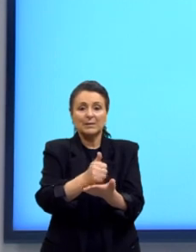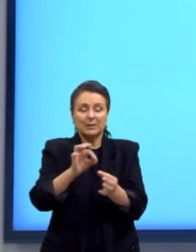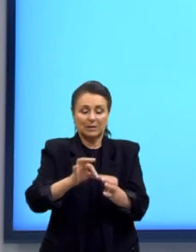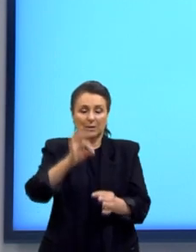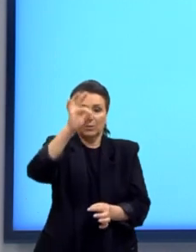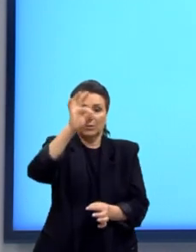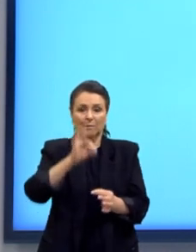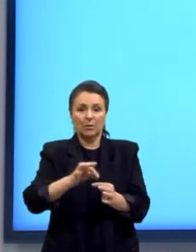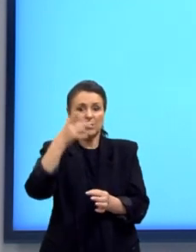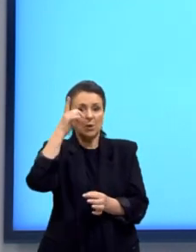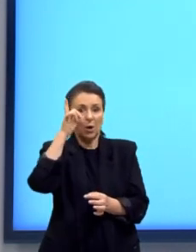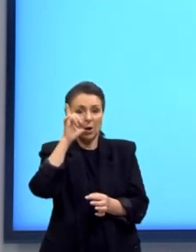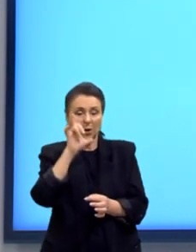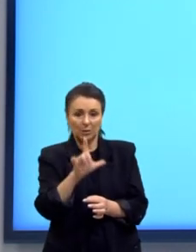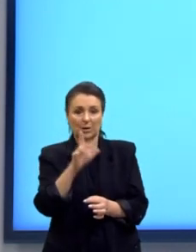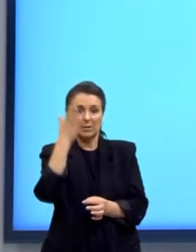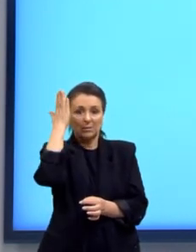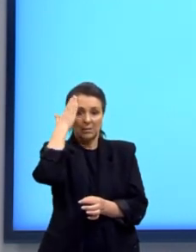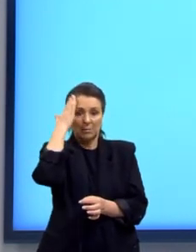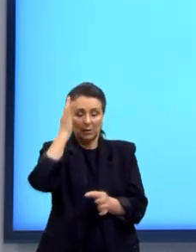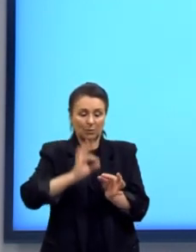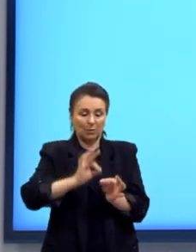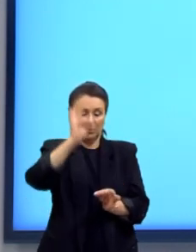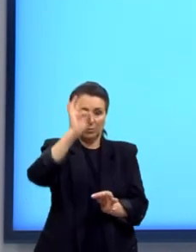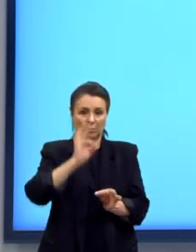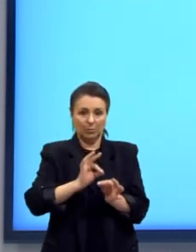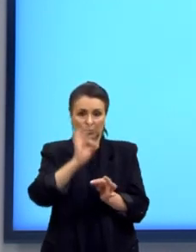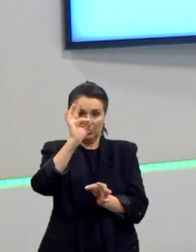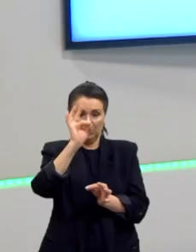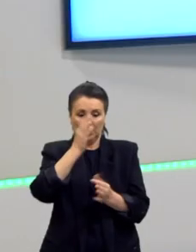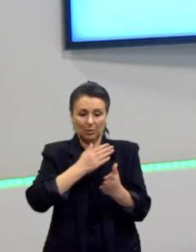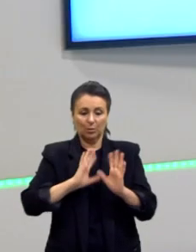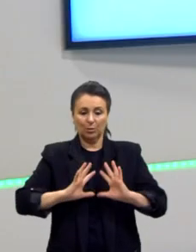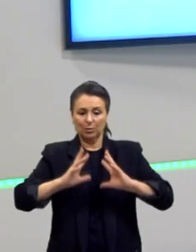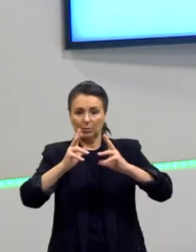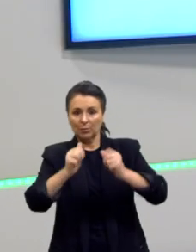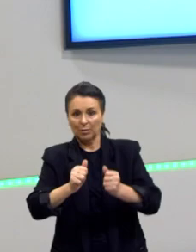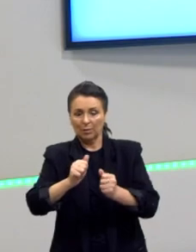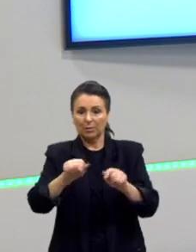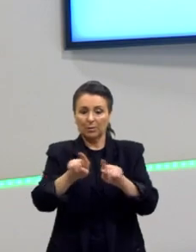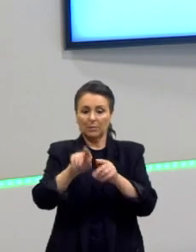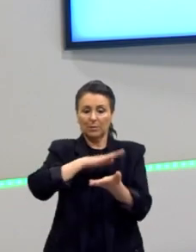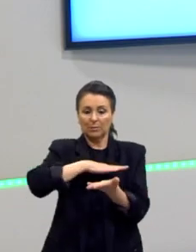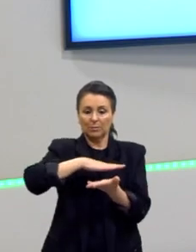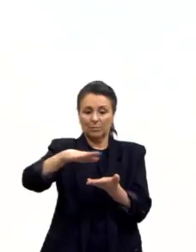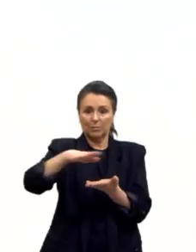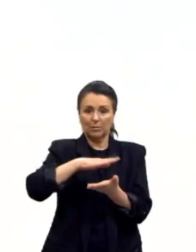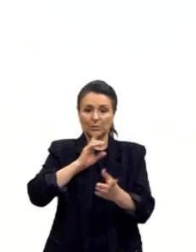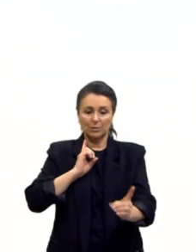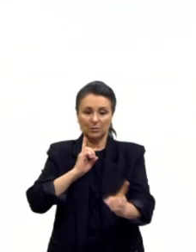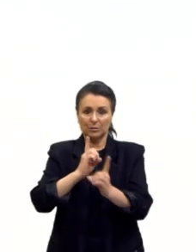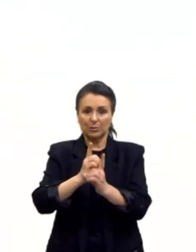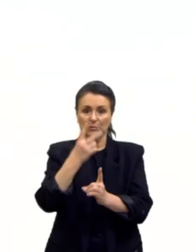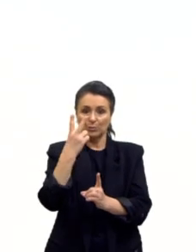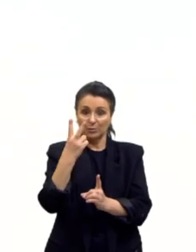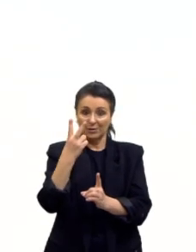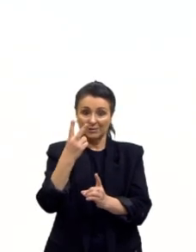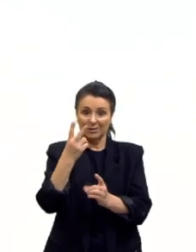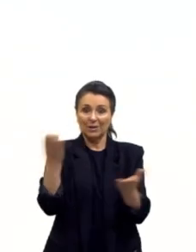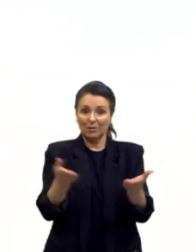gente consegue determinar sabendo altura total está vendo ali a altura da secção a gente descobre a altura desses dois